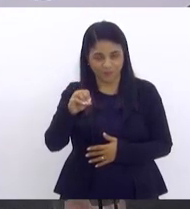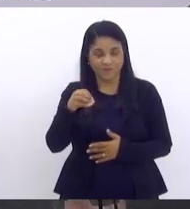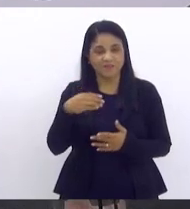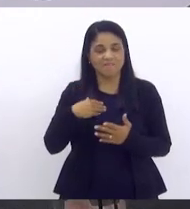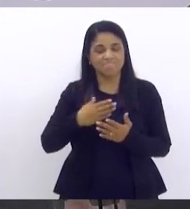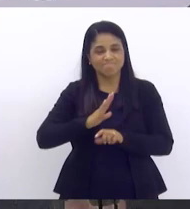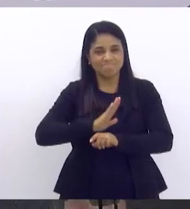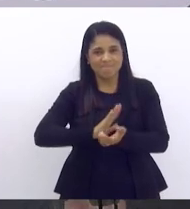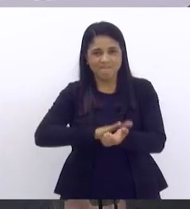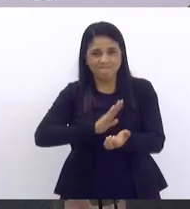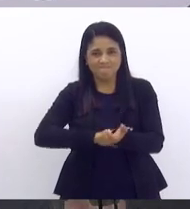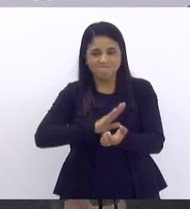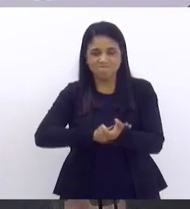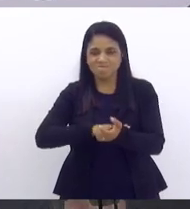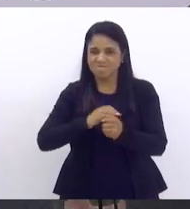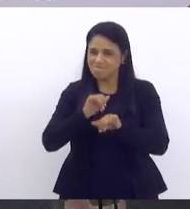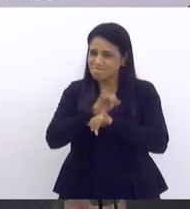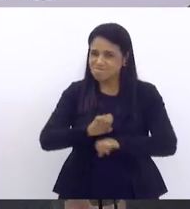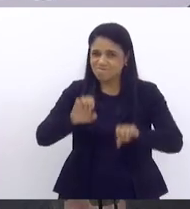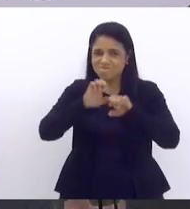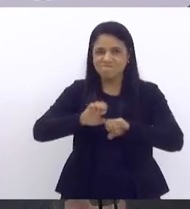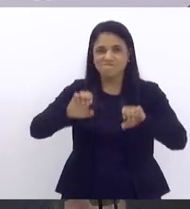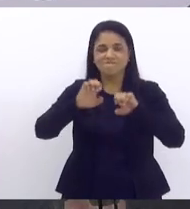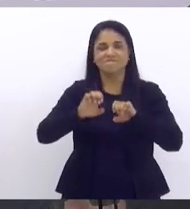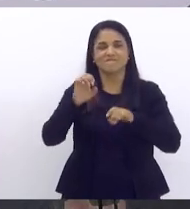Rio. Isso é maravilhoso para nós. Por favor, padre.